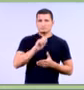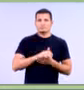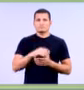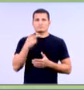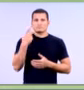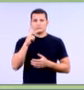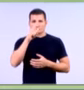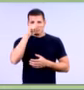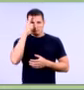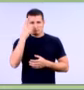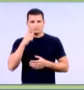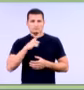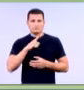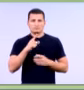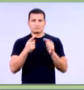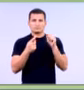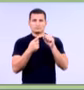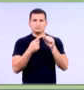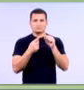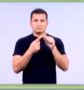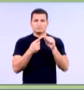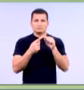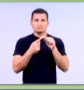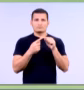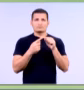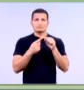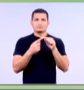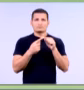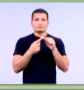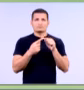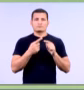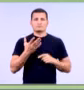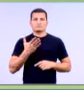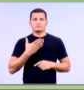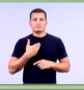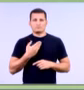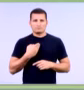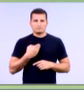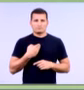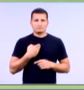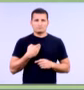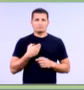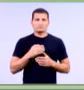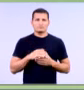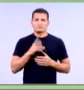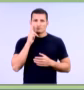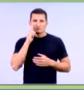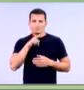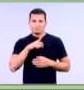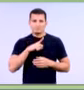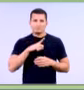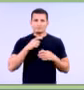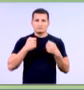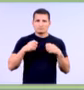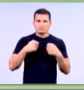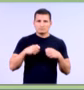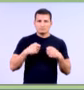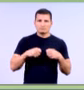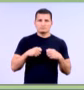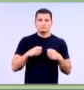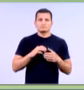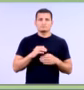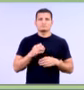são compatíveis com as minhas. Vejam que há essa necessidade. Não